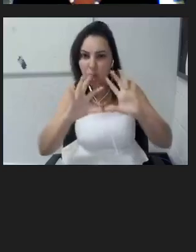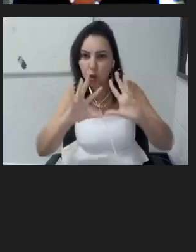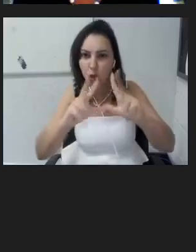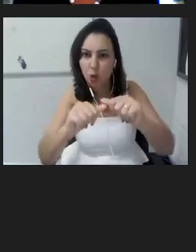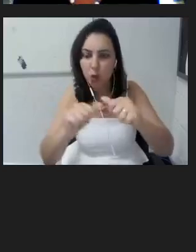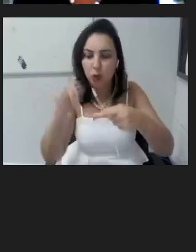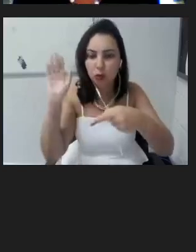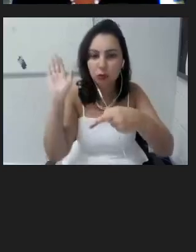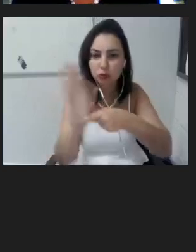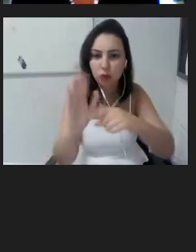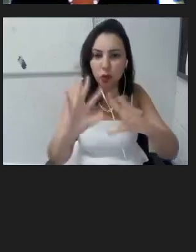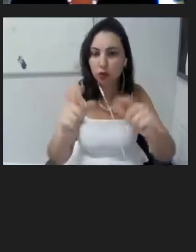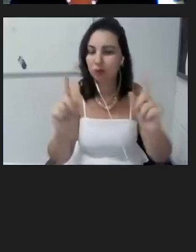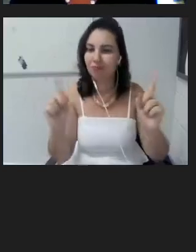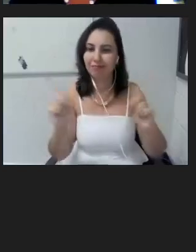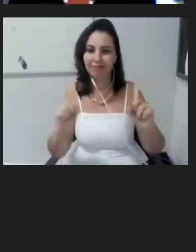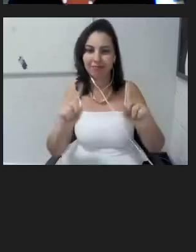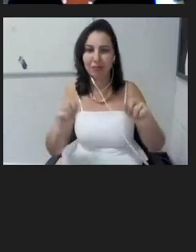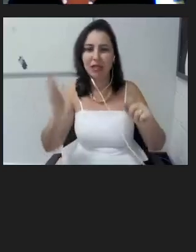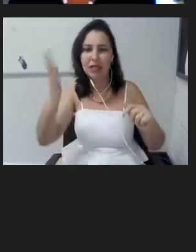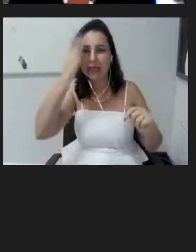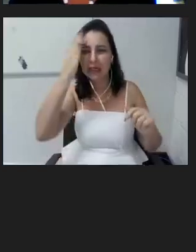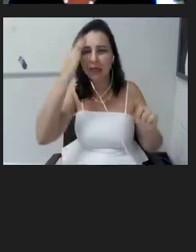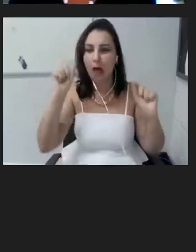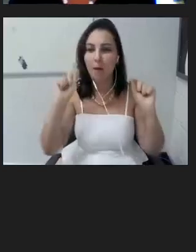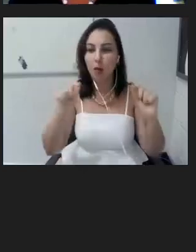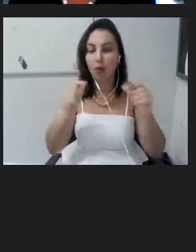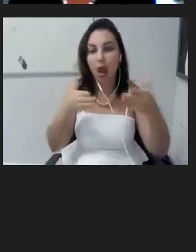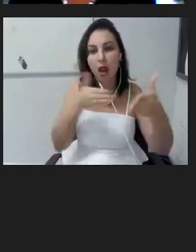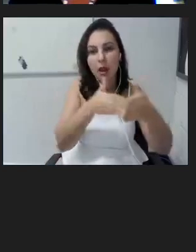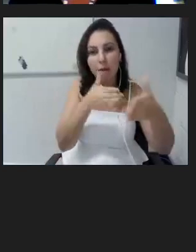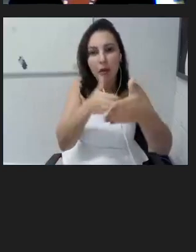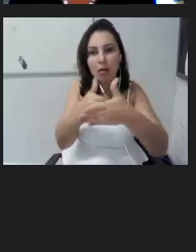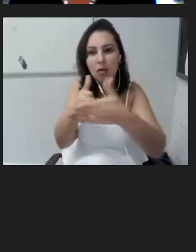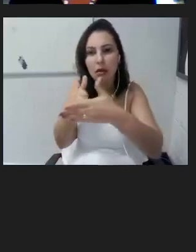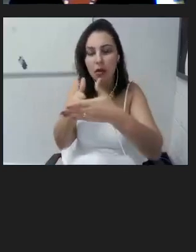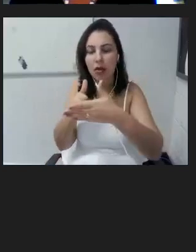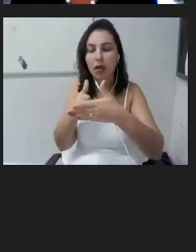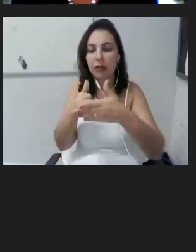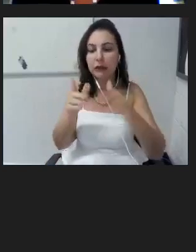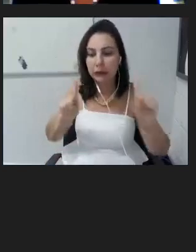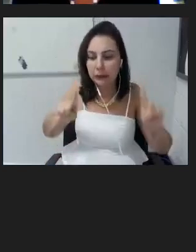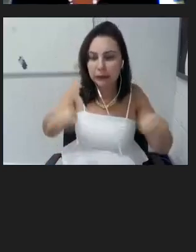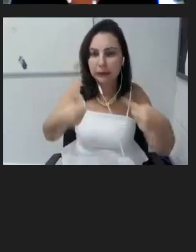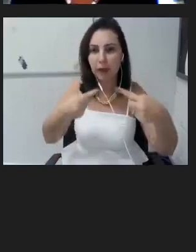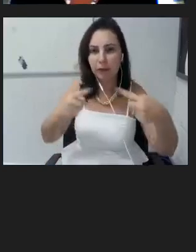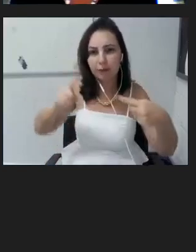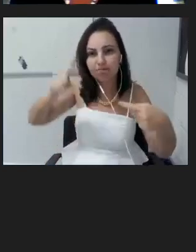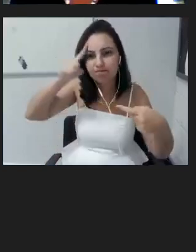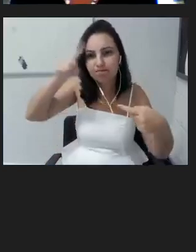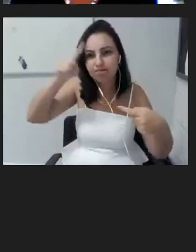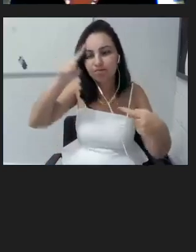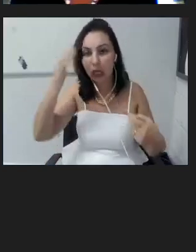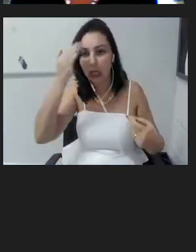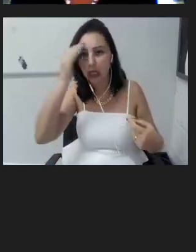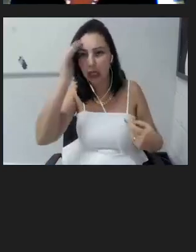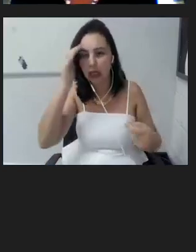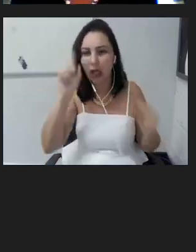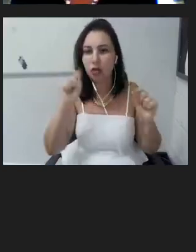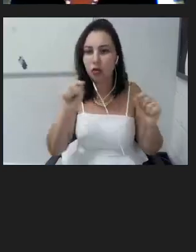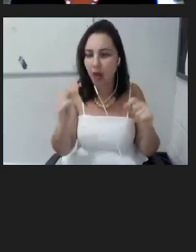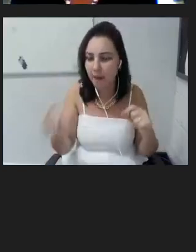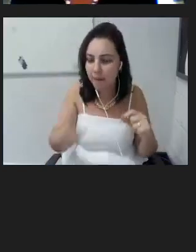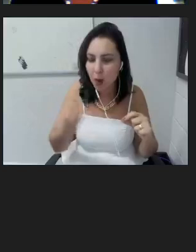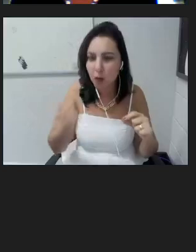mundo. Sabe que tem limites, procura lidar com os desafios diários, entende a importância de